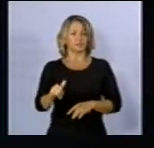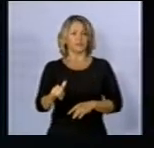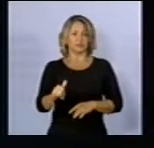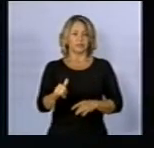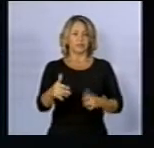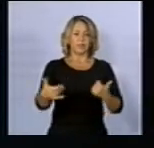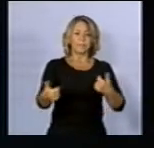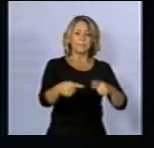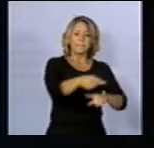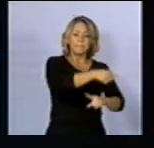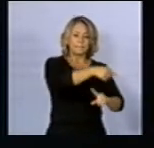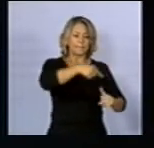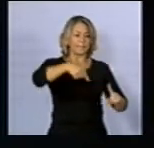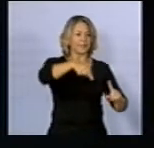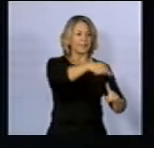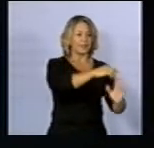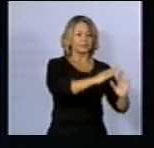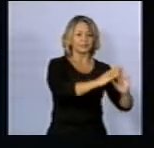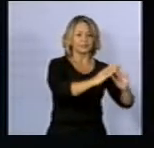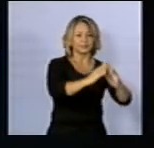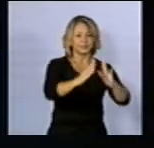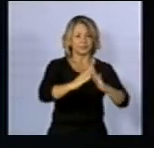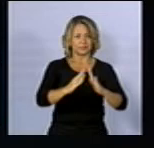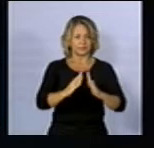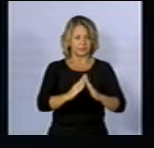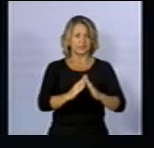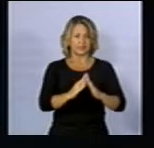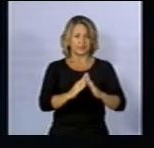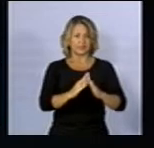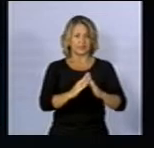ao redor dos domicílios, e